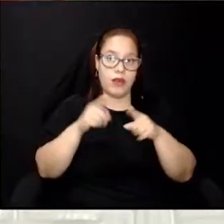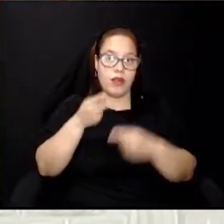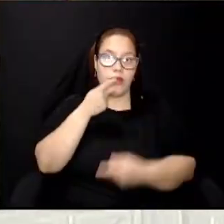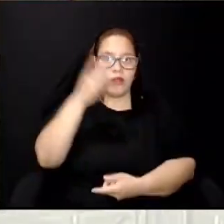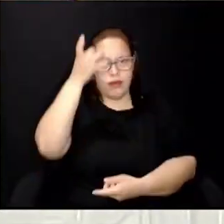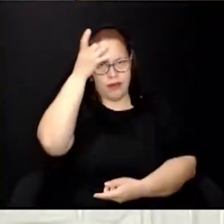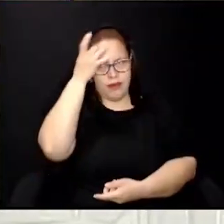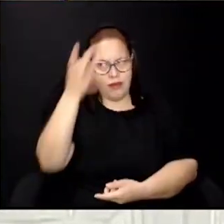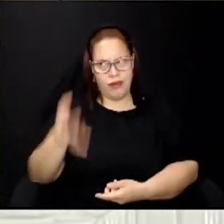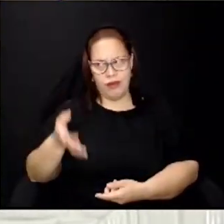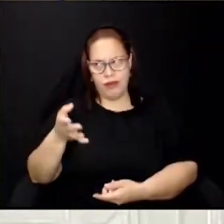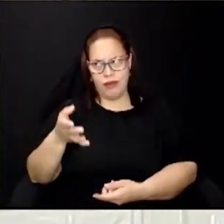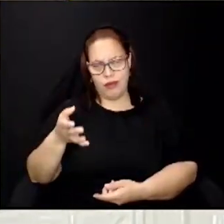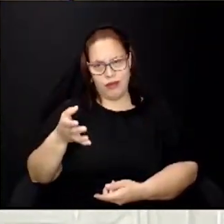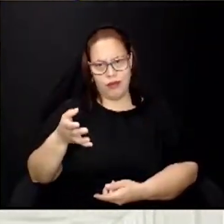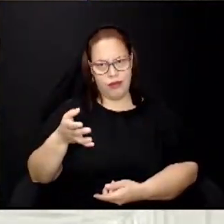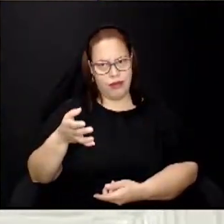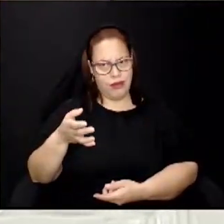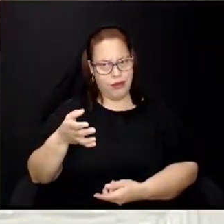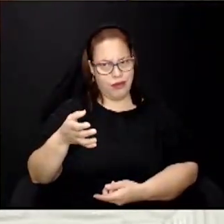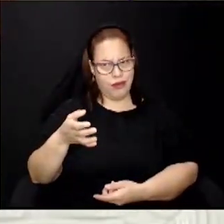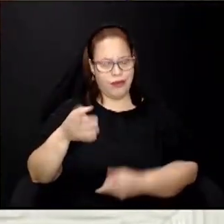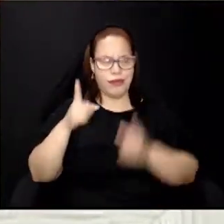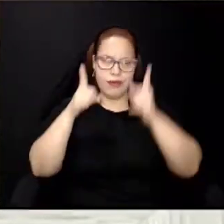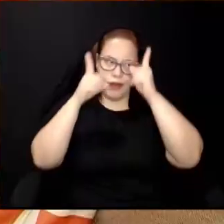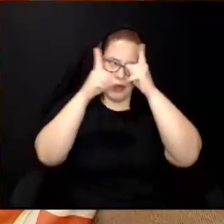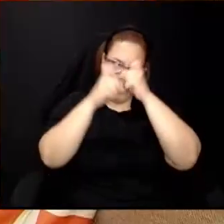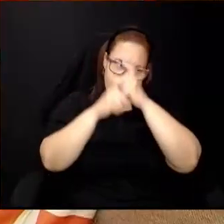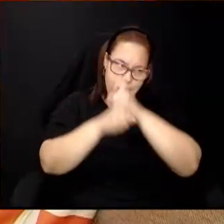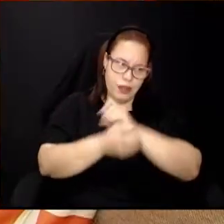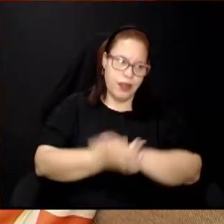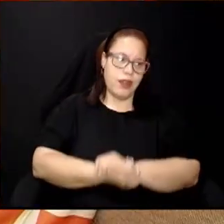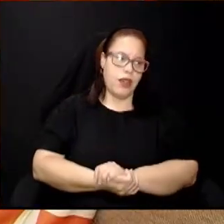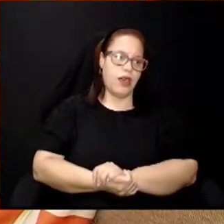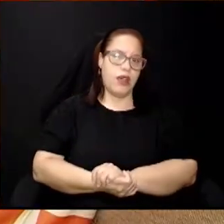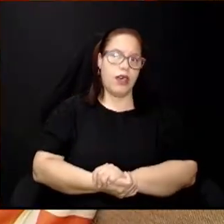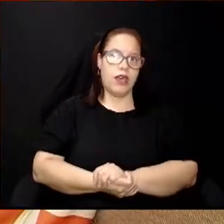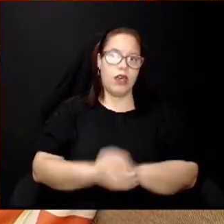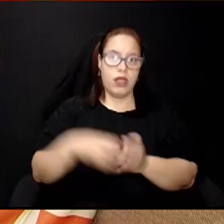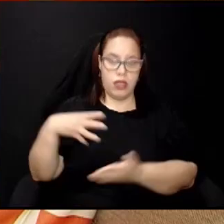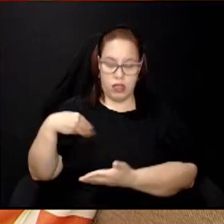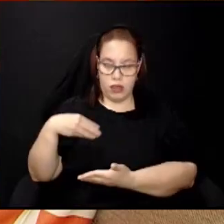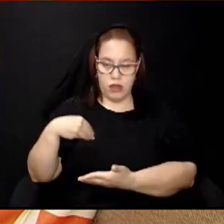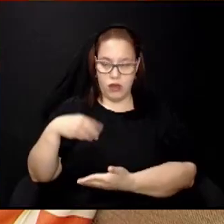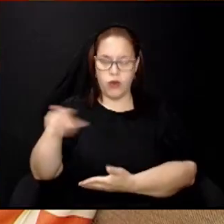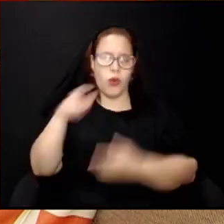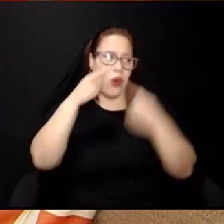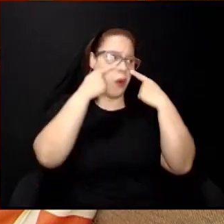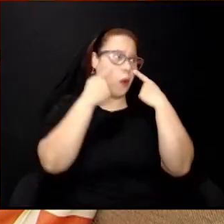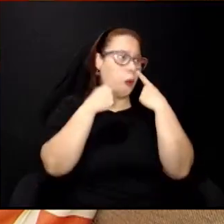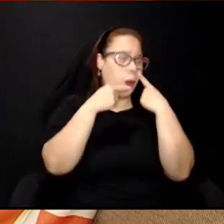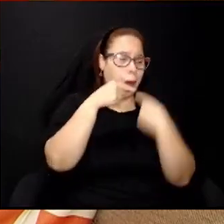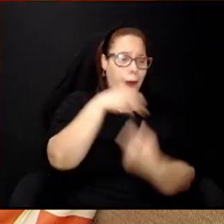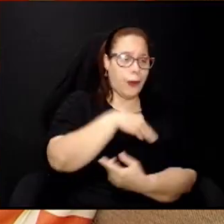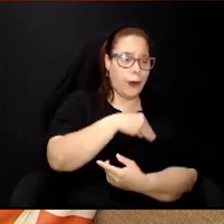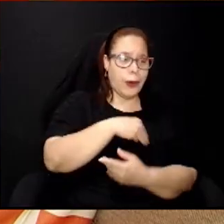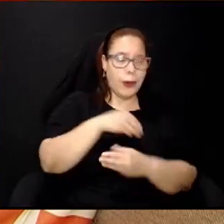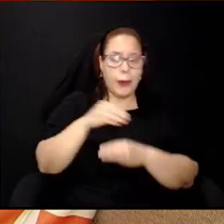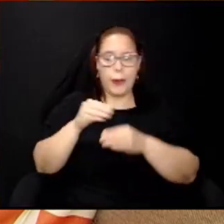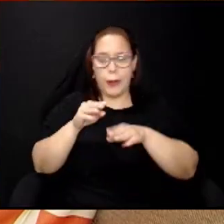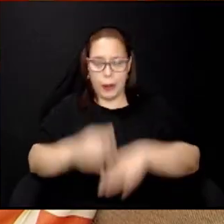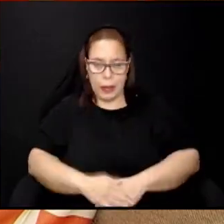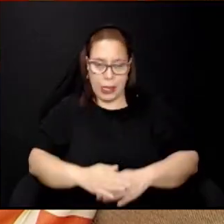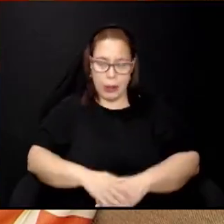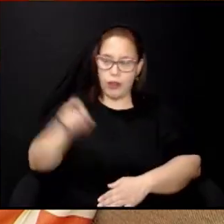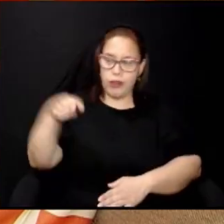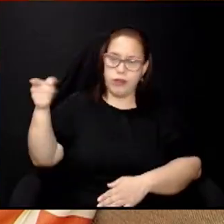né? Porque é um desafio muito grande, né? Então eu estava amamentando um, o outro chorando, você está trocando de fralda de um e o outro.